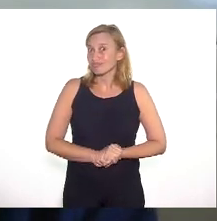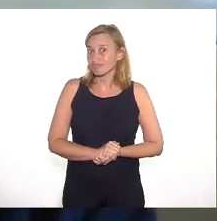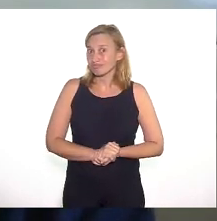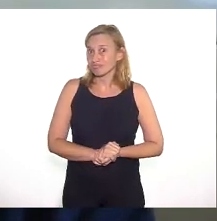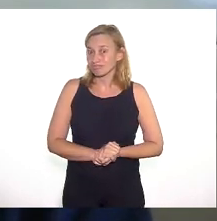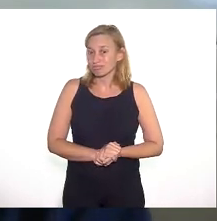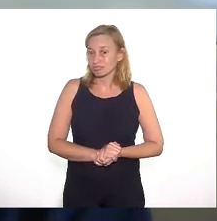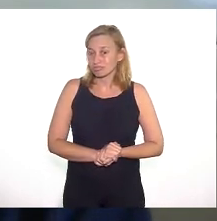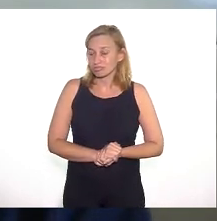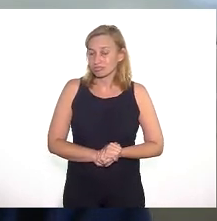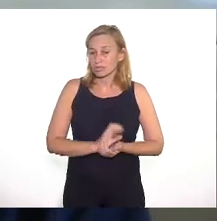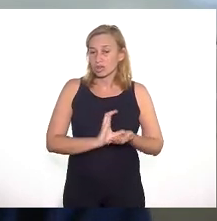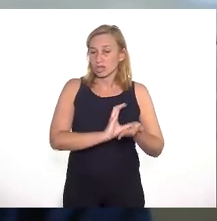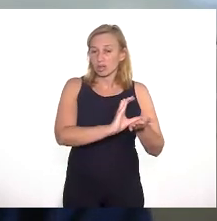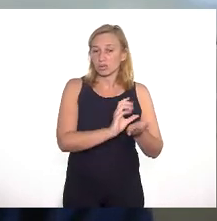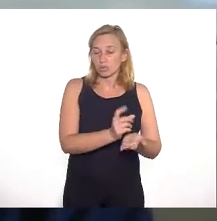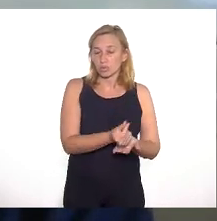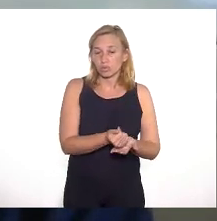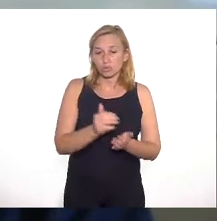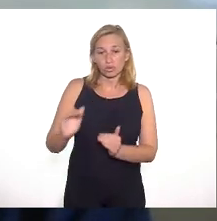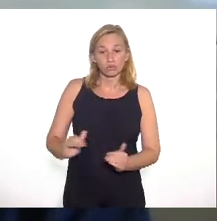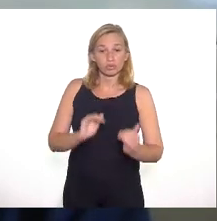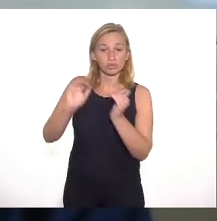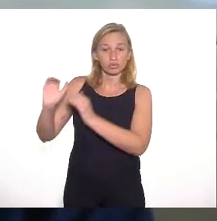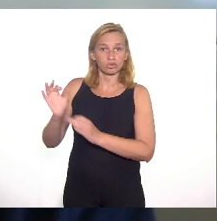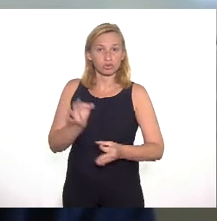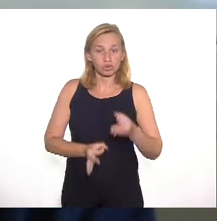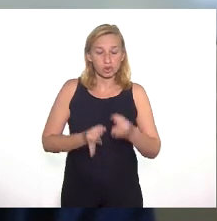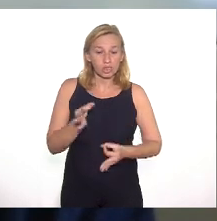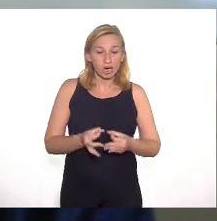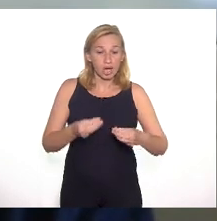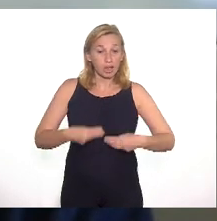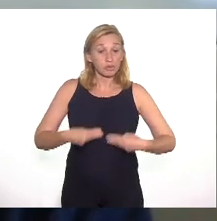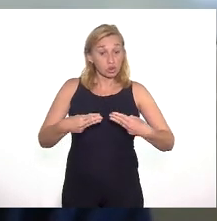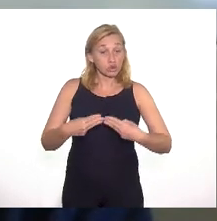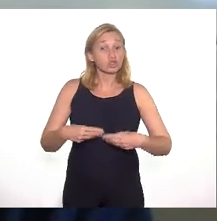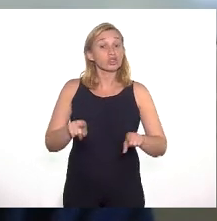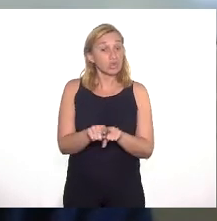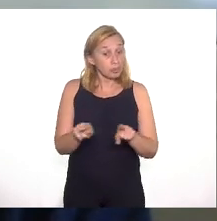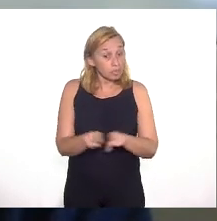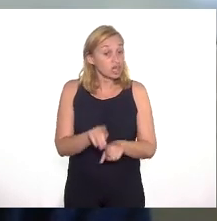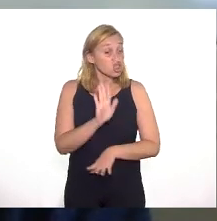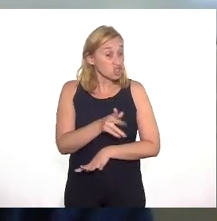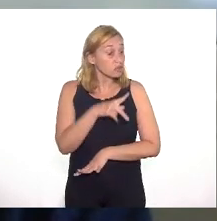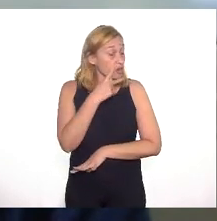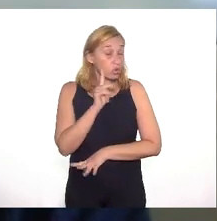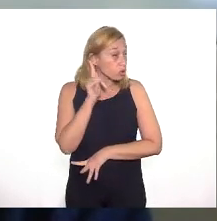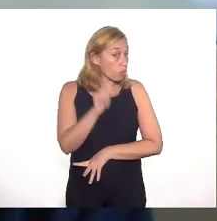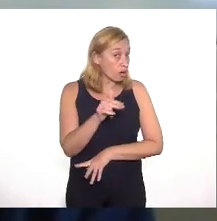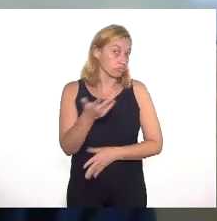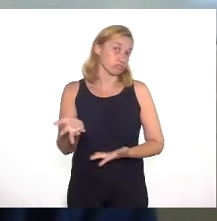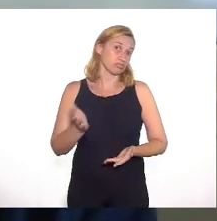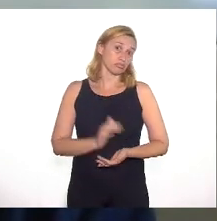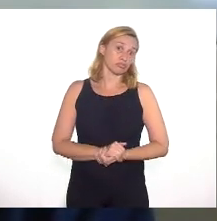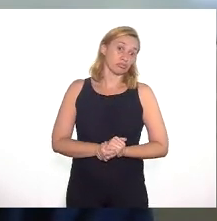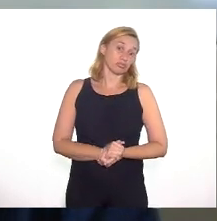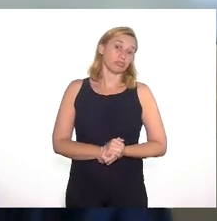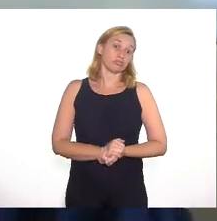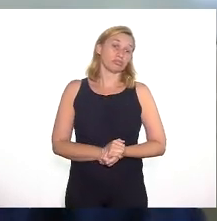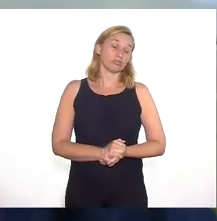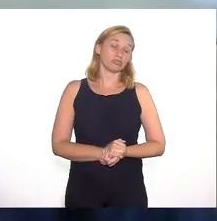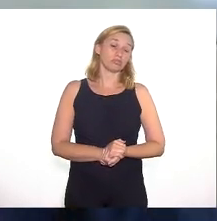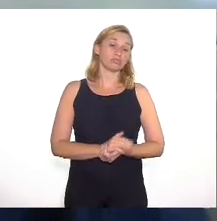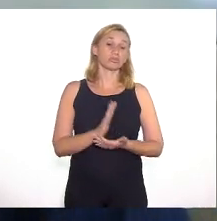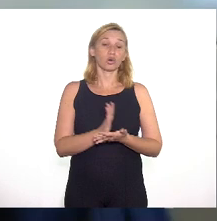Houve recurso ao Supremo e a ministra Carmen Lúcia também já assentou a mesma coisa. E lá teve